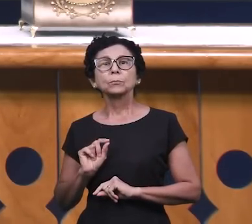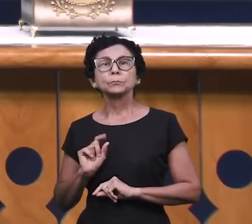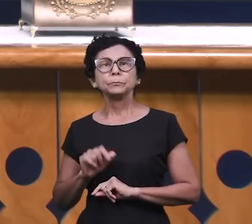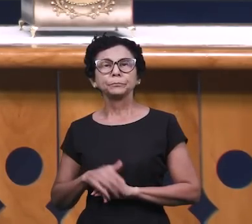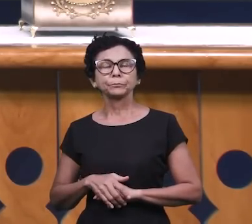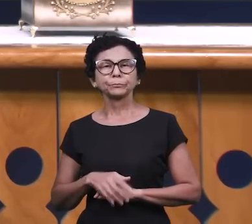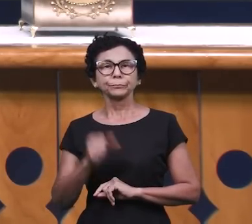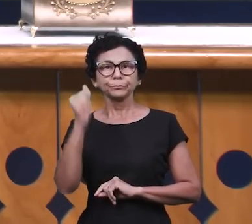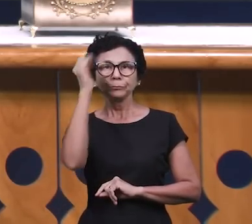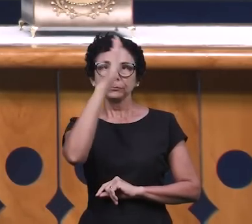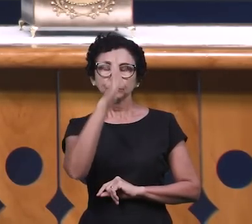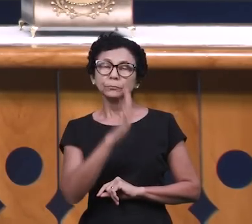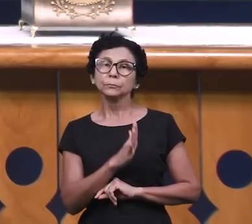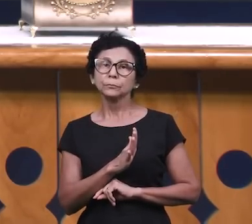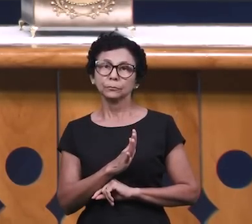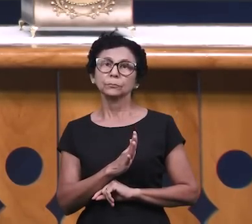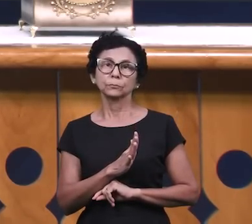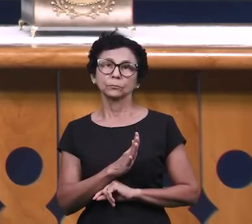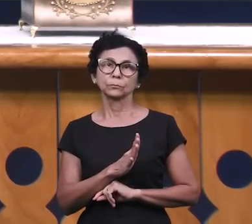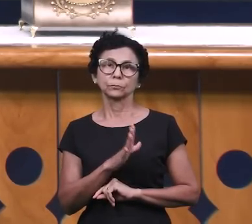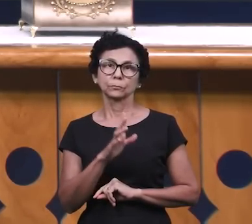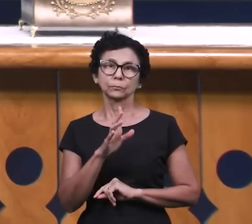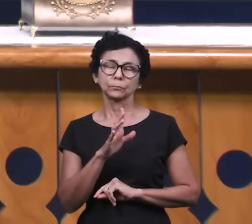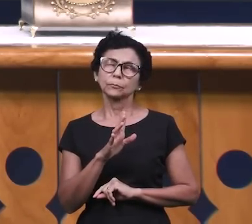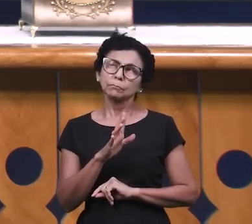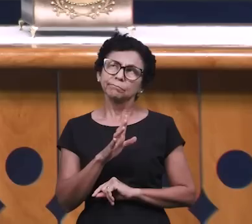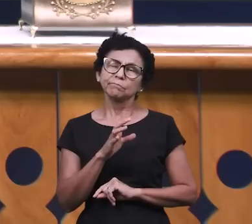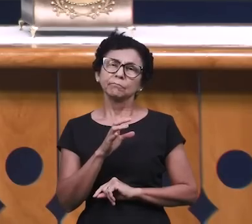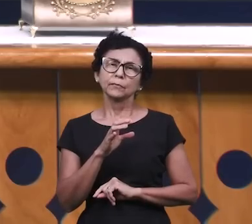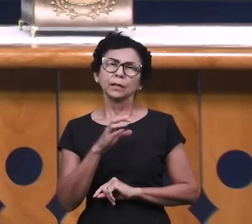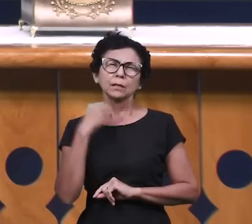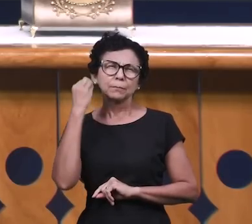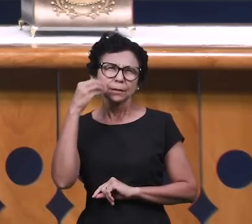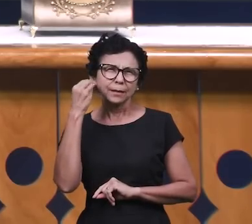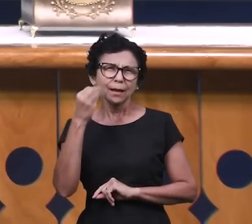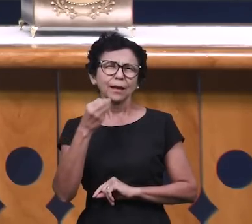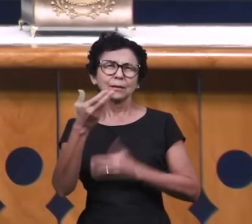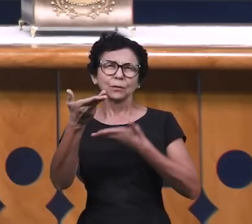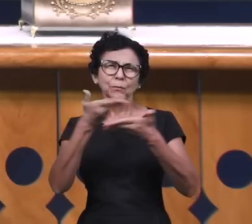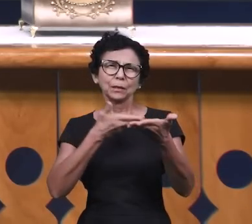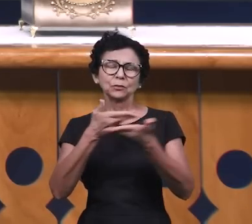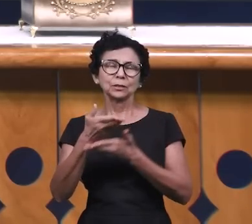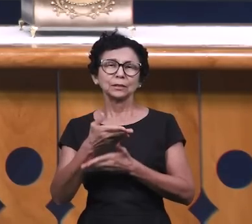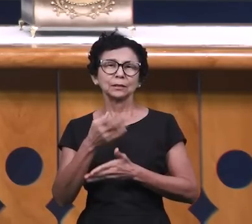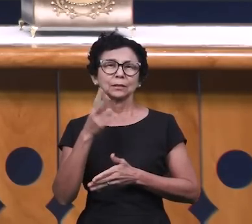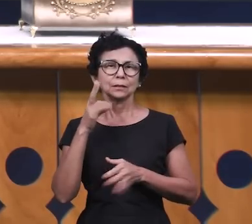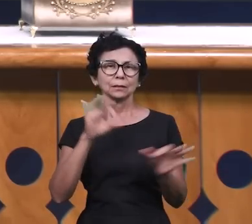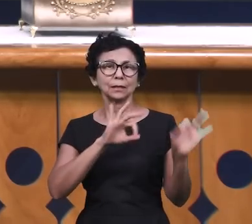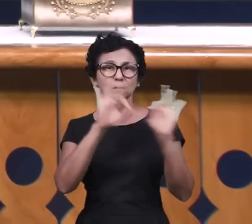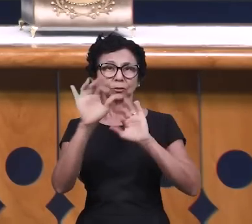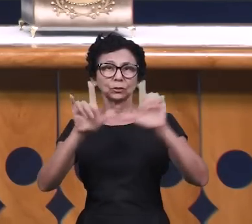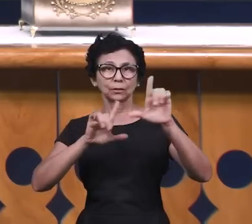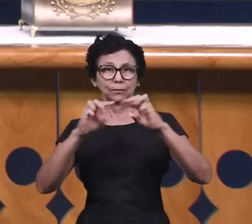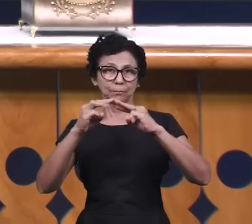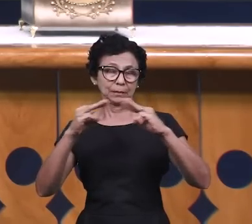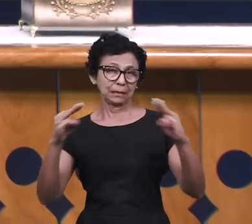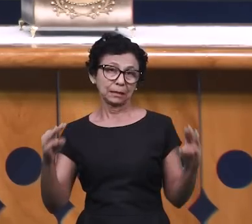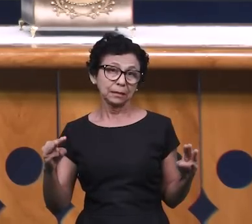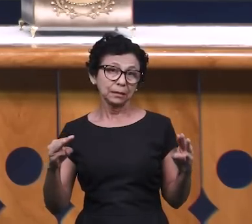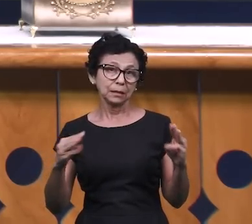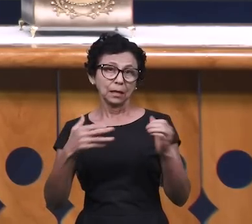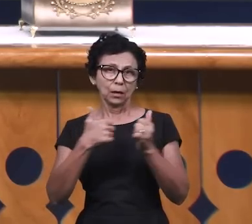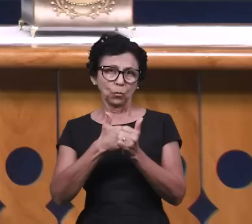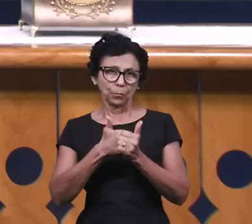Code para quem mora no Brasil e queira contar uma experiência. Está assistindo a TV Manaim? Está